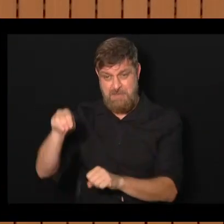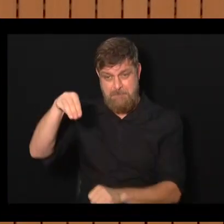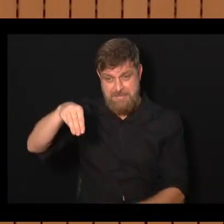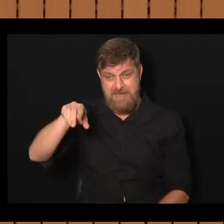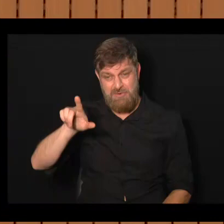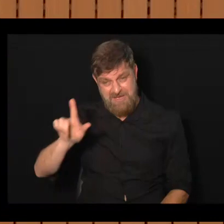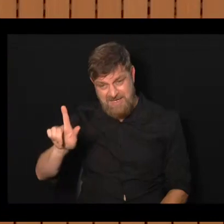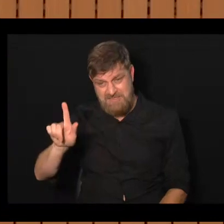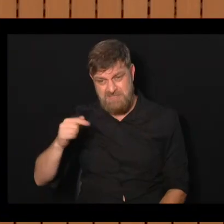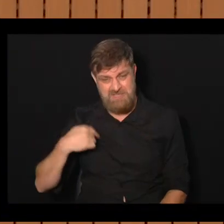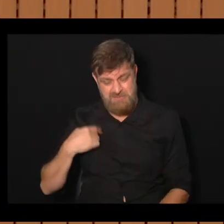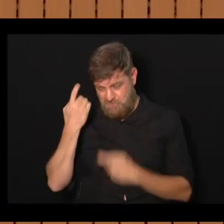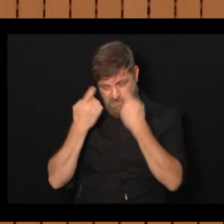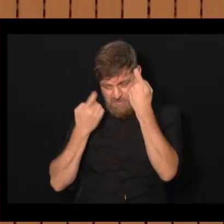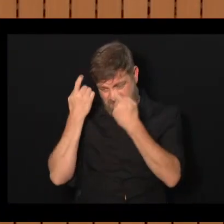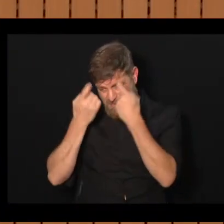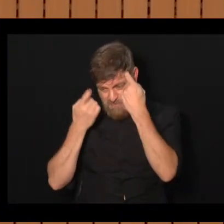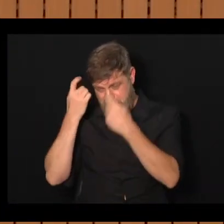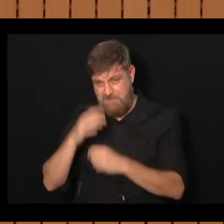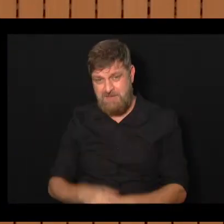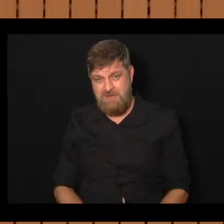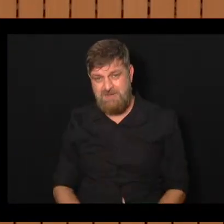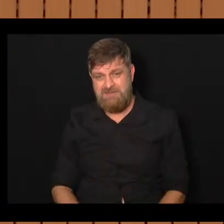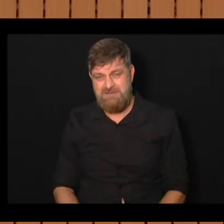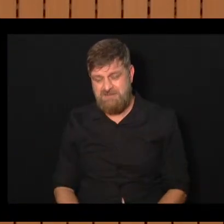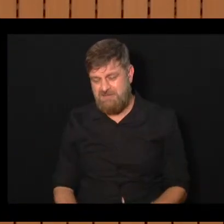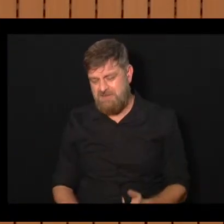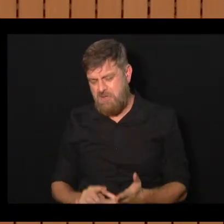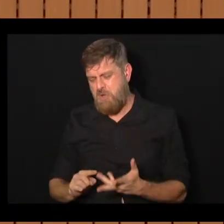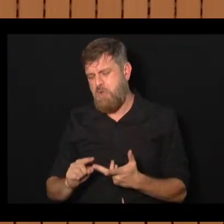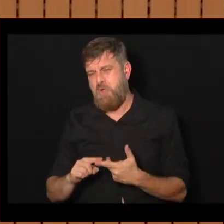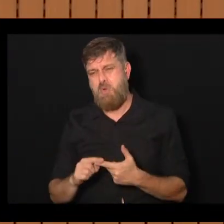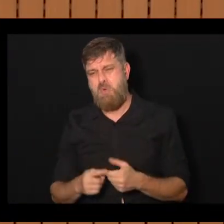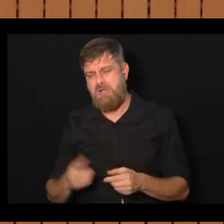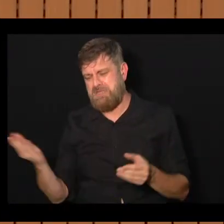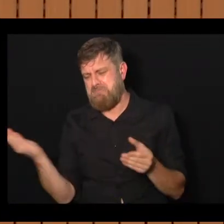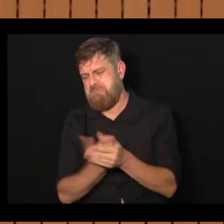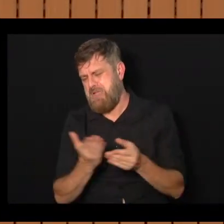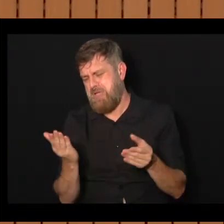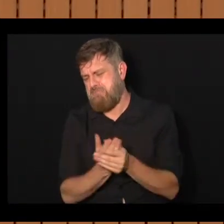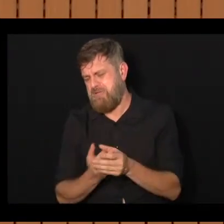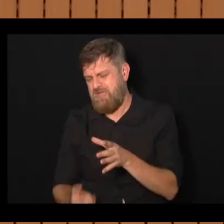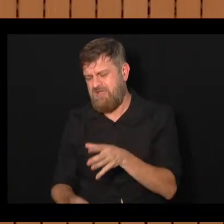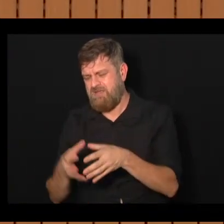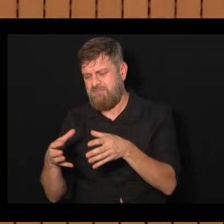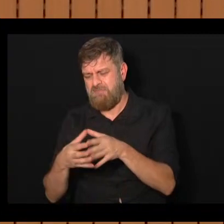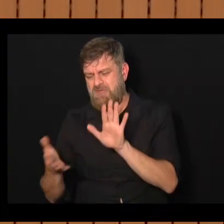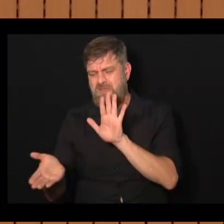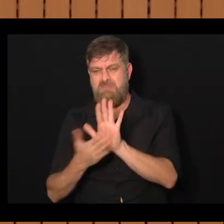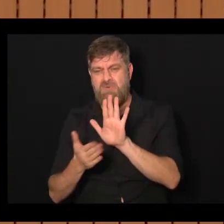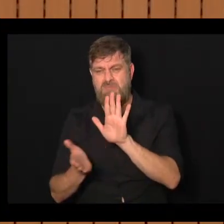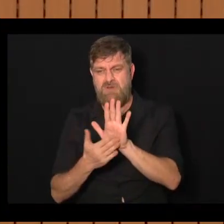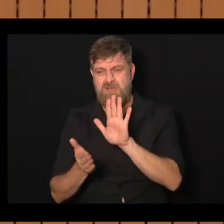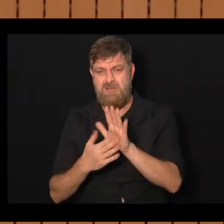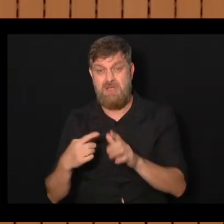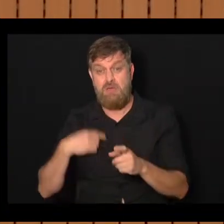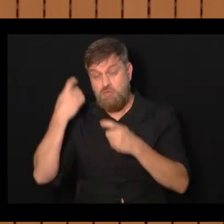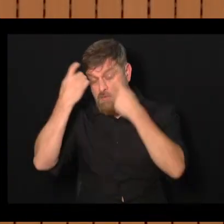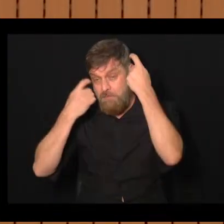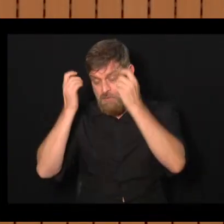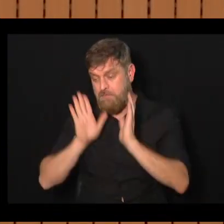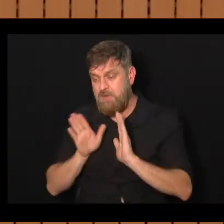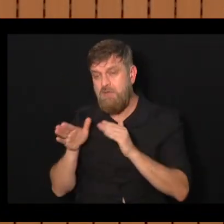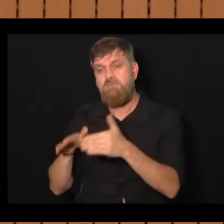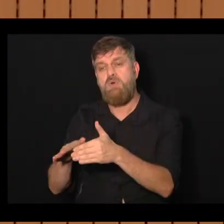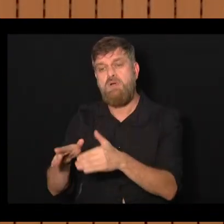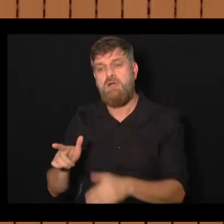eu não estou preocupado aqui quantas CPIs, quantas CPs eu vou apresentar. Eu estou preocupado aqui